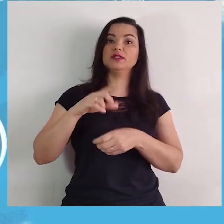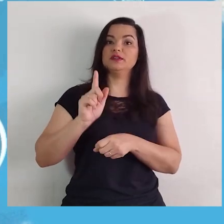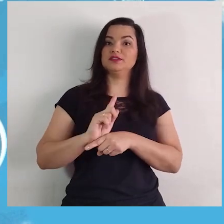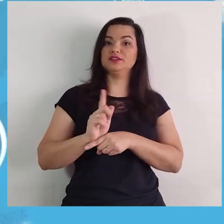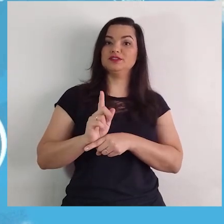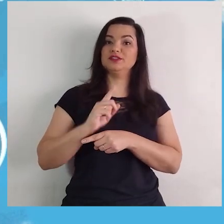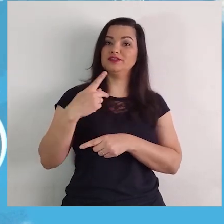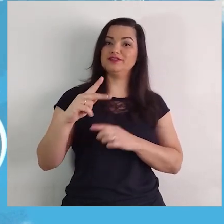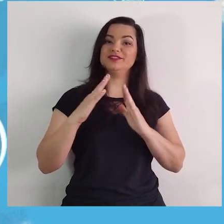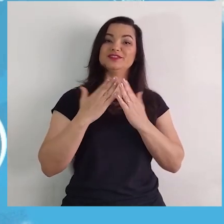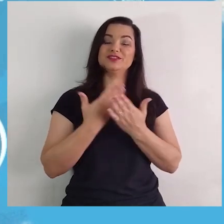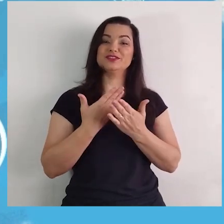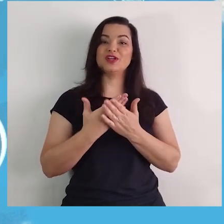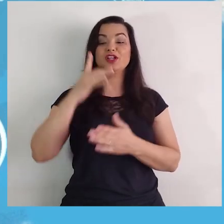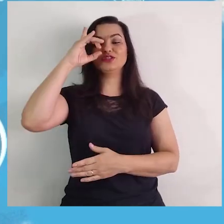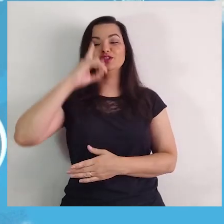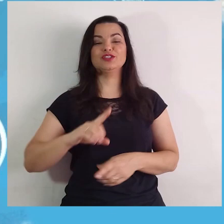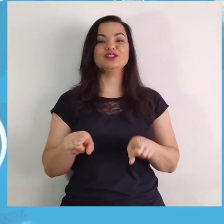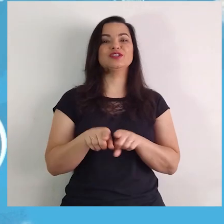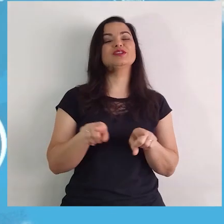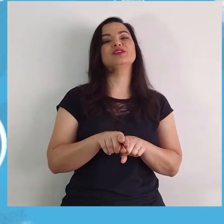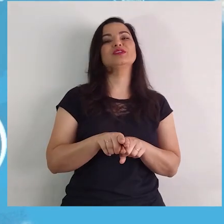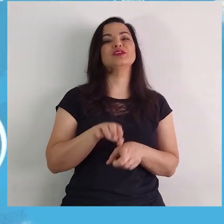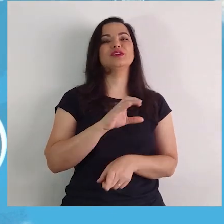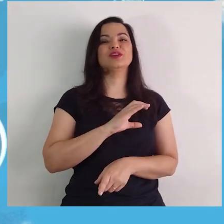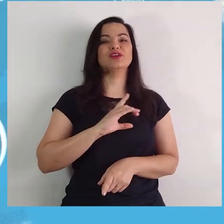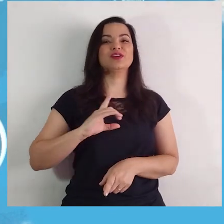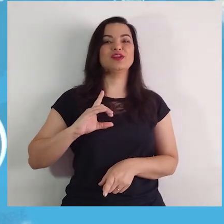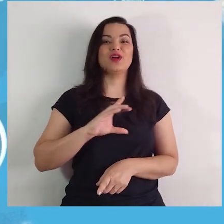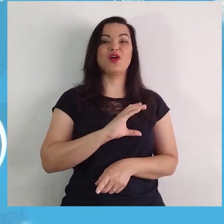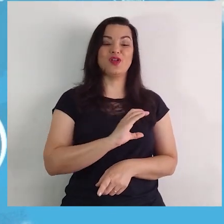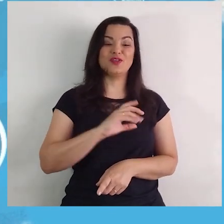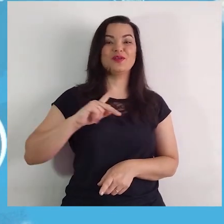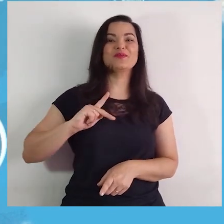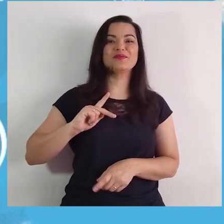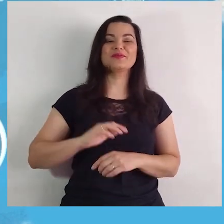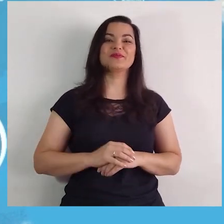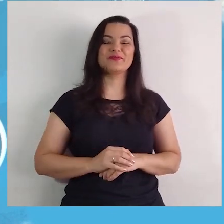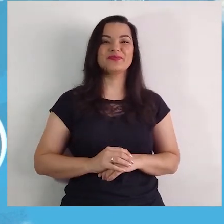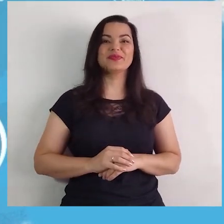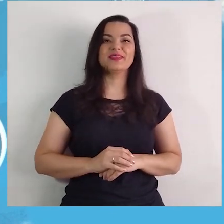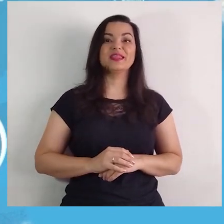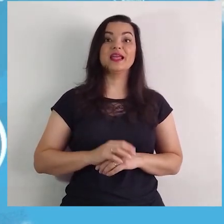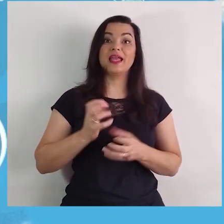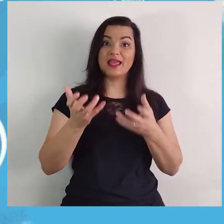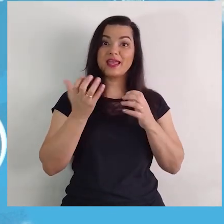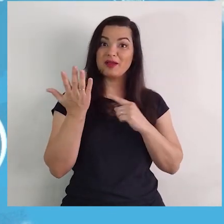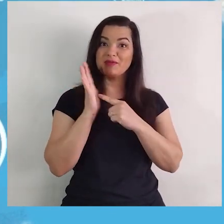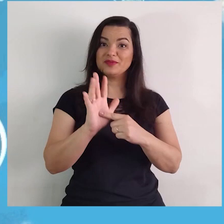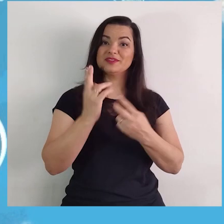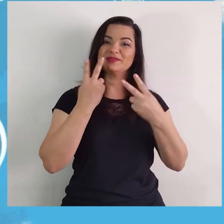e diretores. Se preferir, poste na hashtag Saberes em Casa e marque